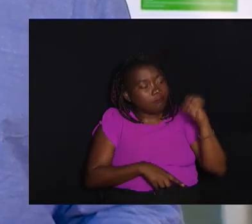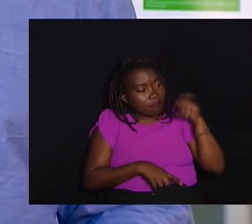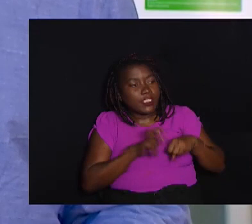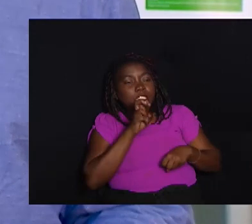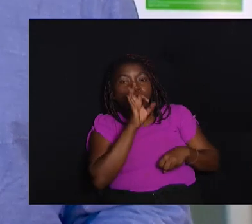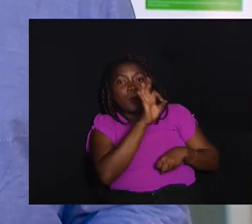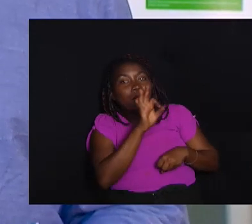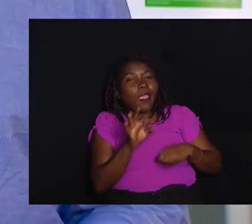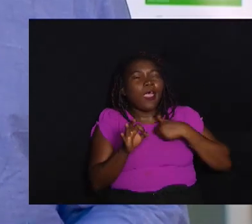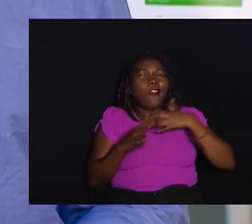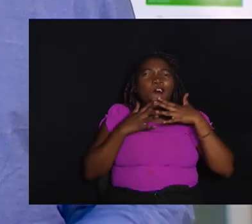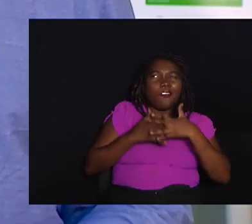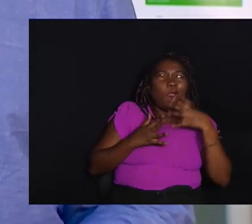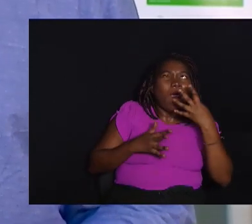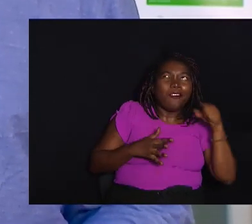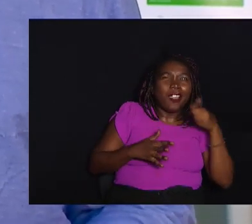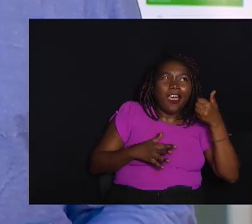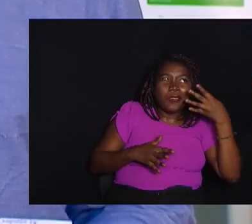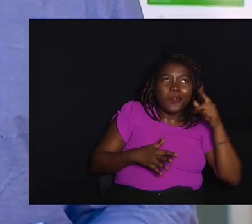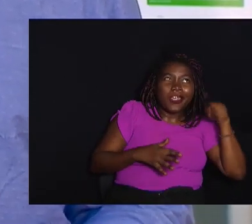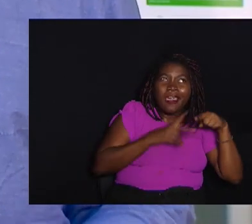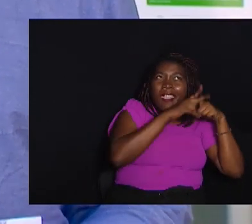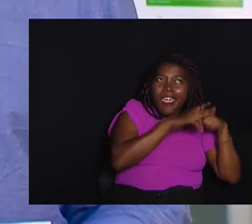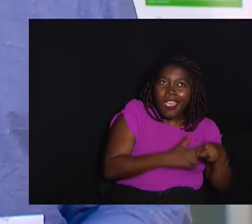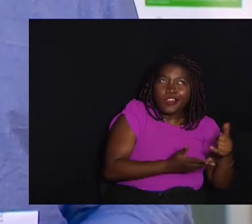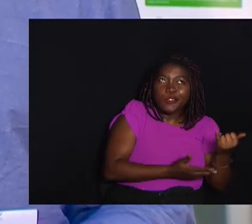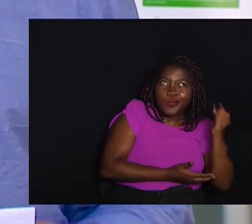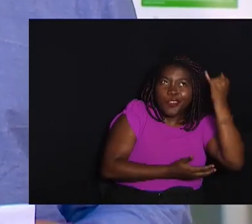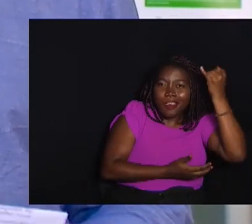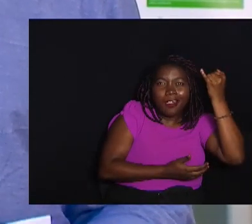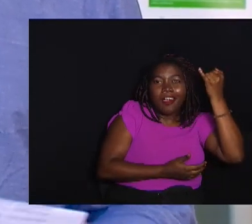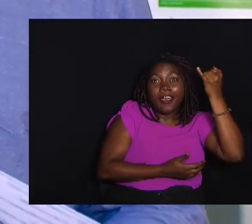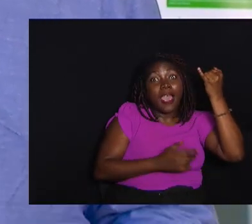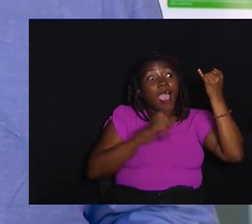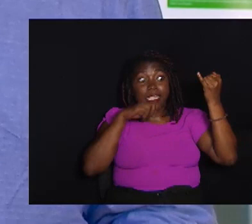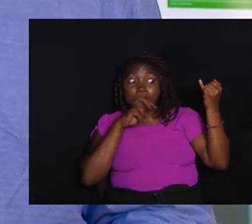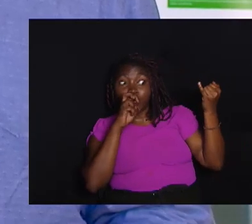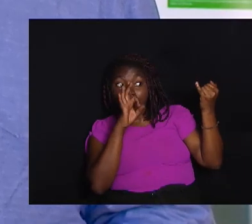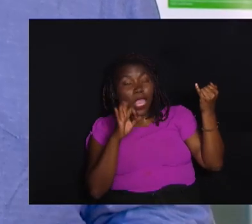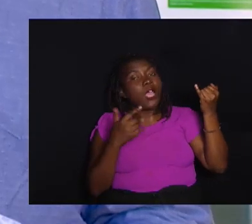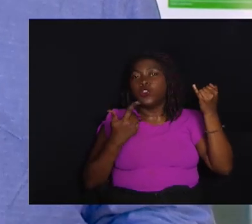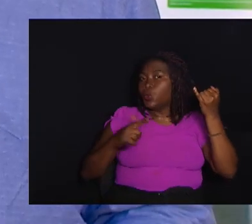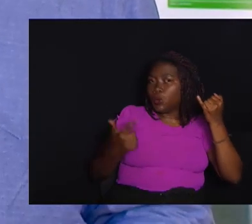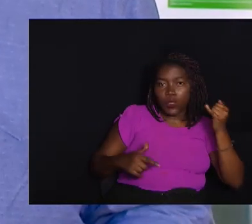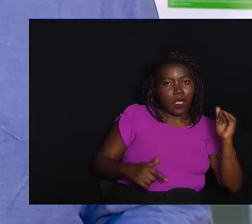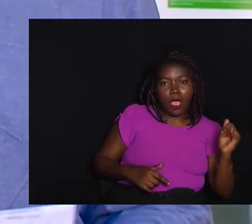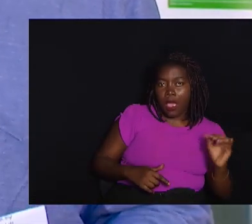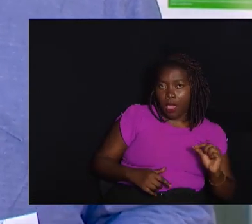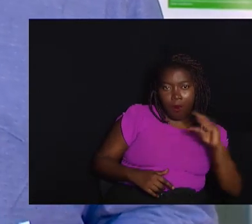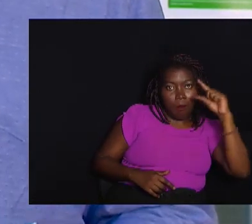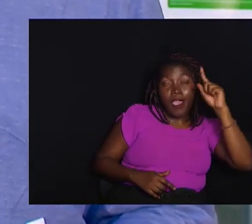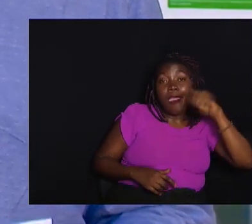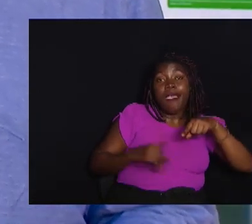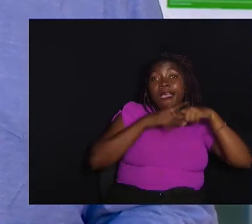que eu me confundi, 4,14%, foi o reajuste da inflação. Então são não 5%. Não houve nenhum aumento, o que Não houve foi um reajuste só